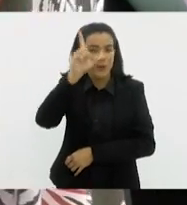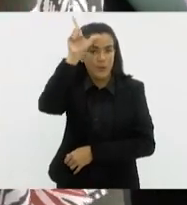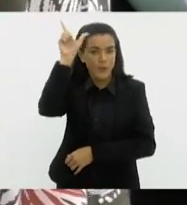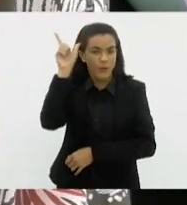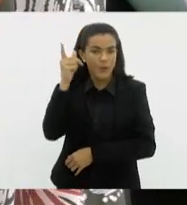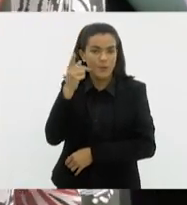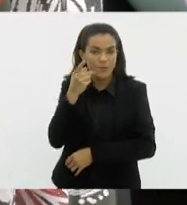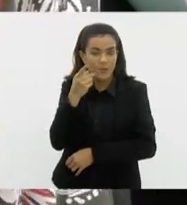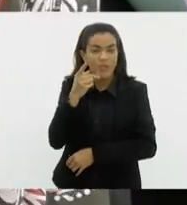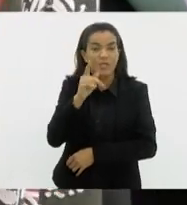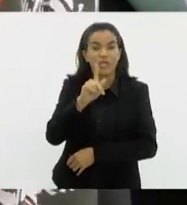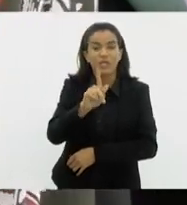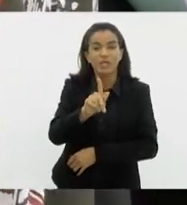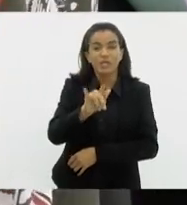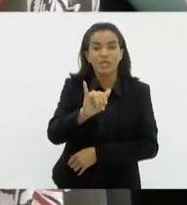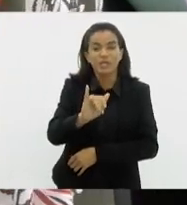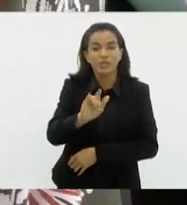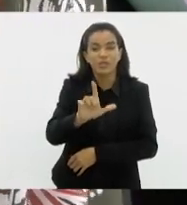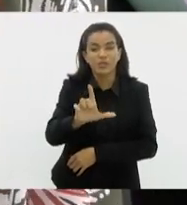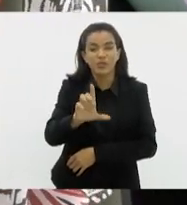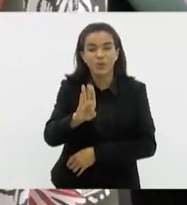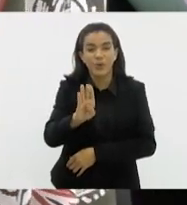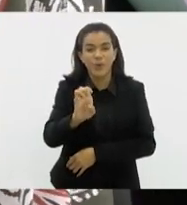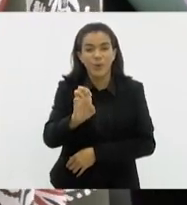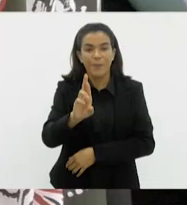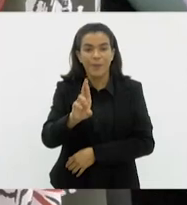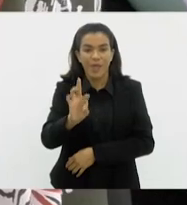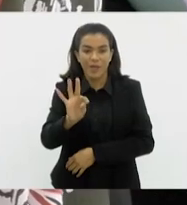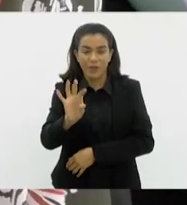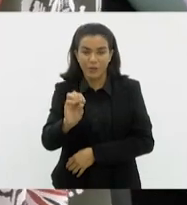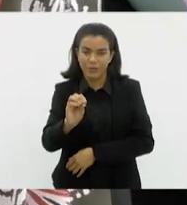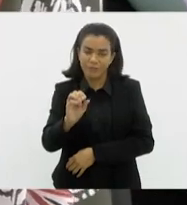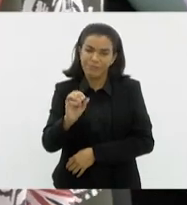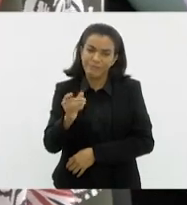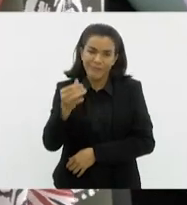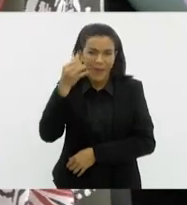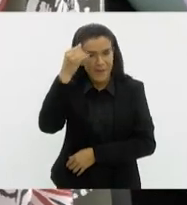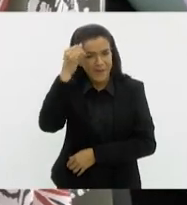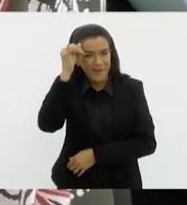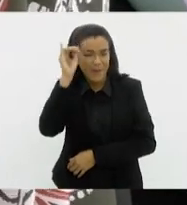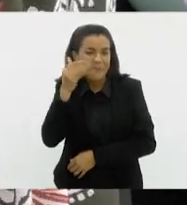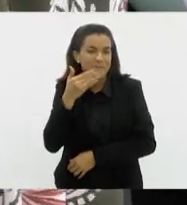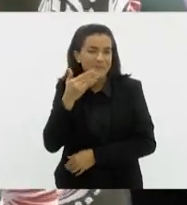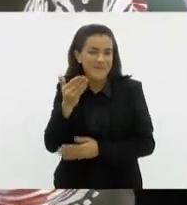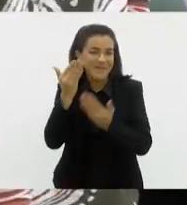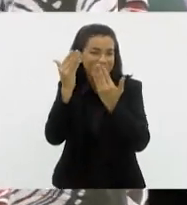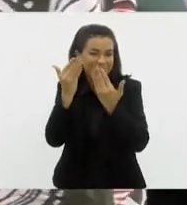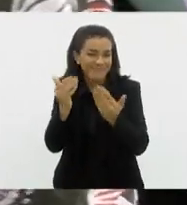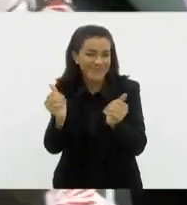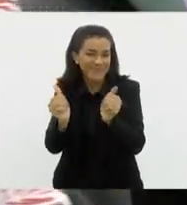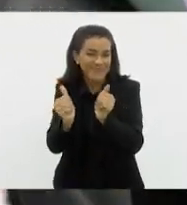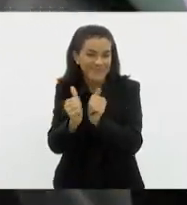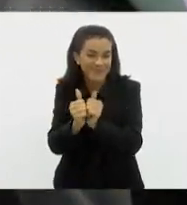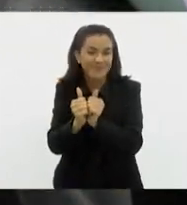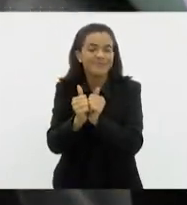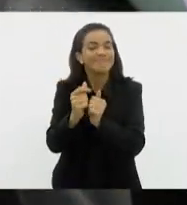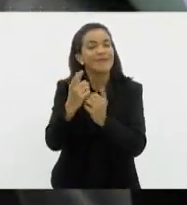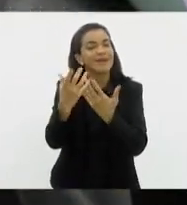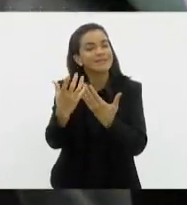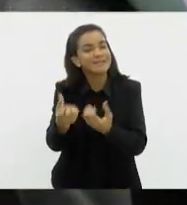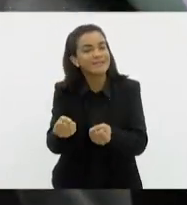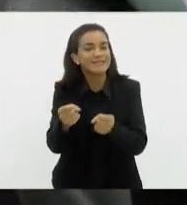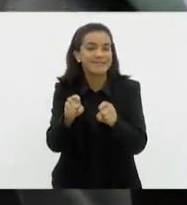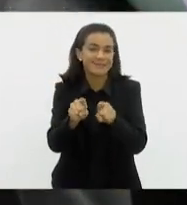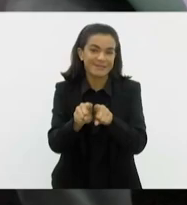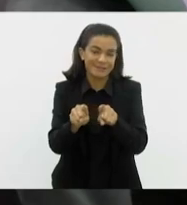e Gilberto Palmares. Com certeza, para mim, não pedir vista junto, o senhor já pediu para considerar essa também, não sei o